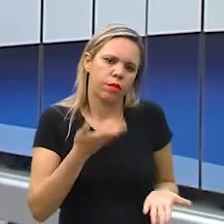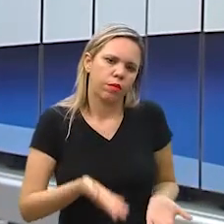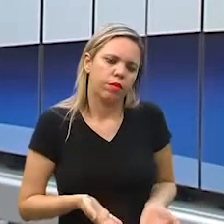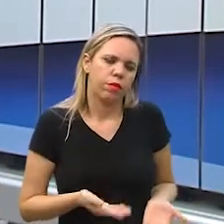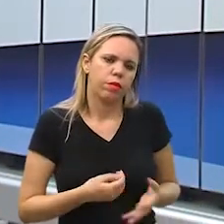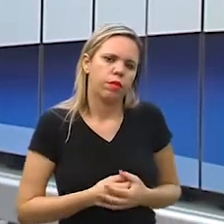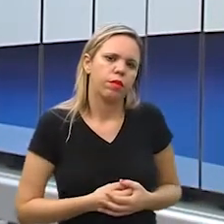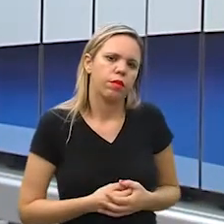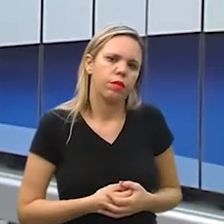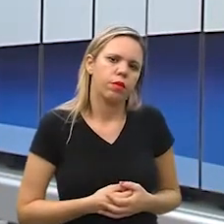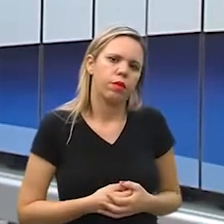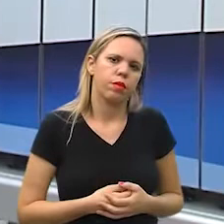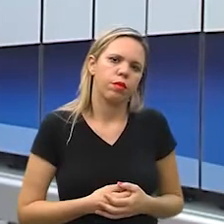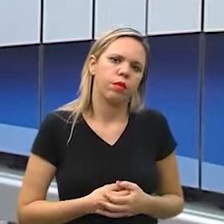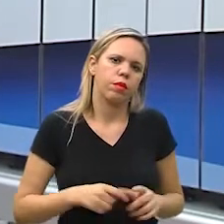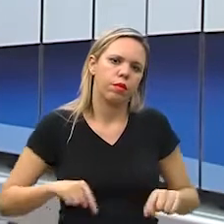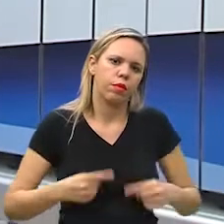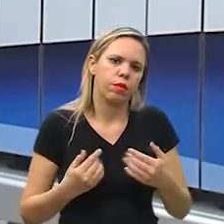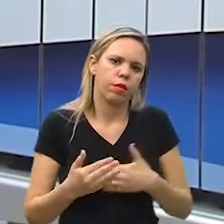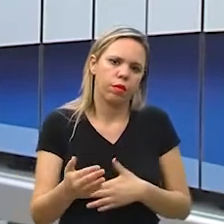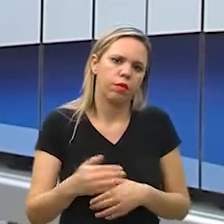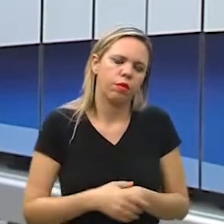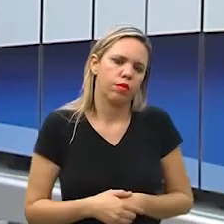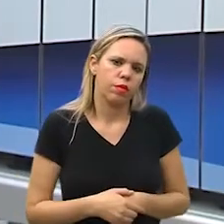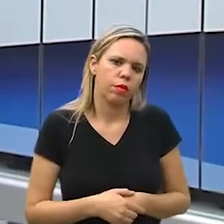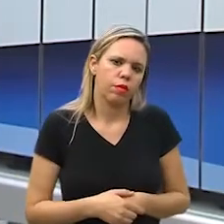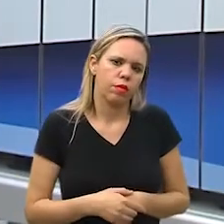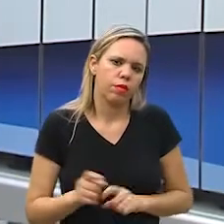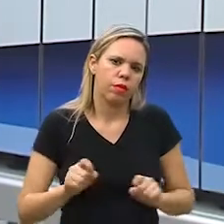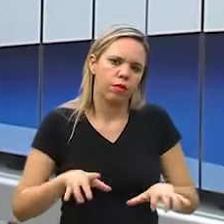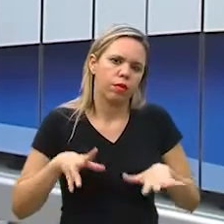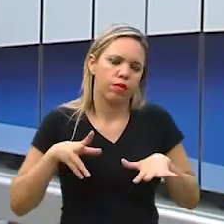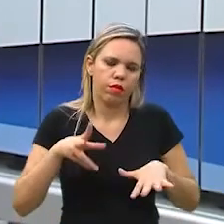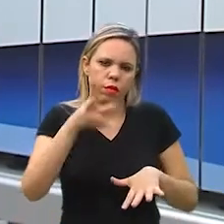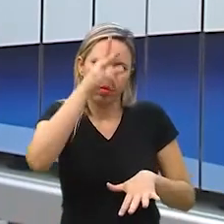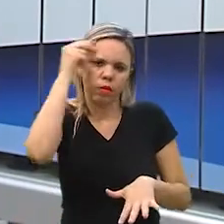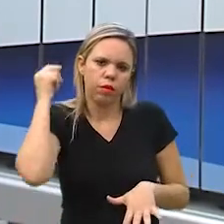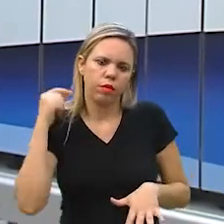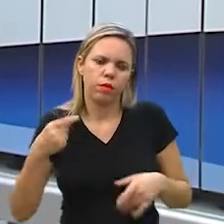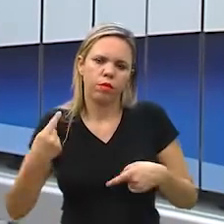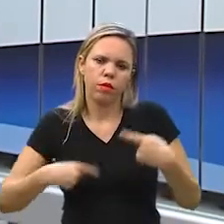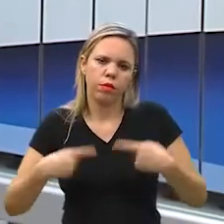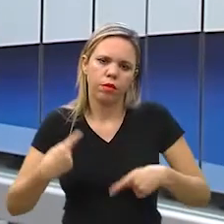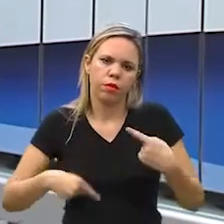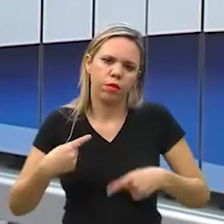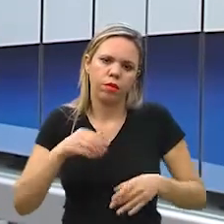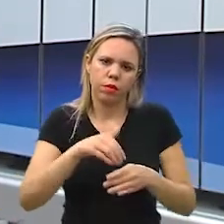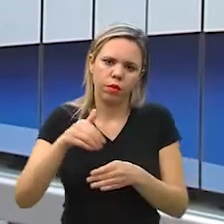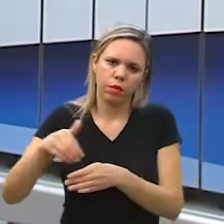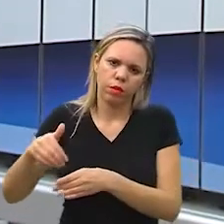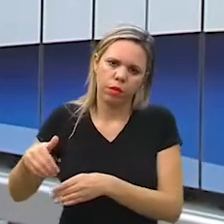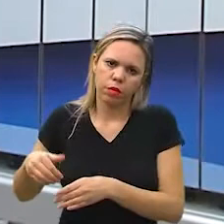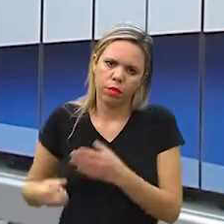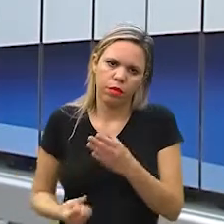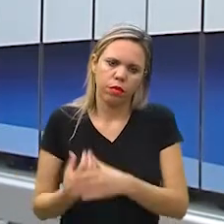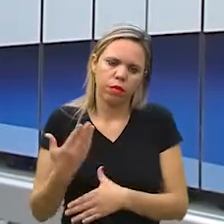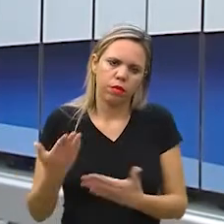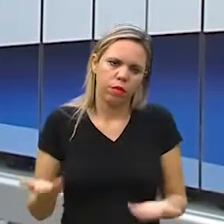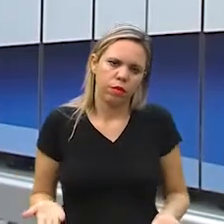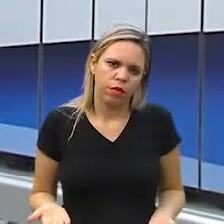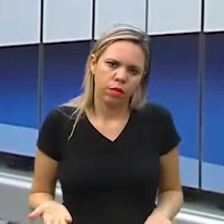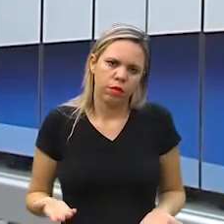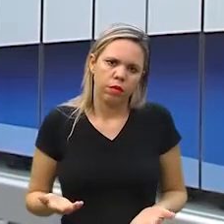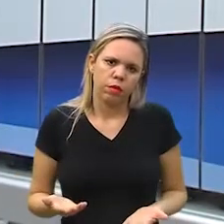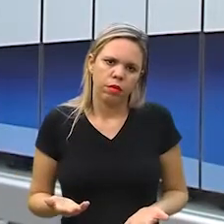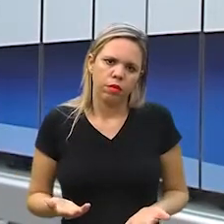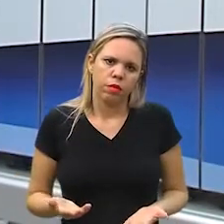para a gente, e muitos desafios pela frente ainda com a audiência pública, com as discussões e votações que vão acontecer de